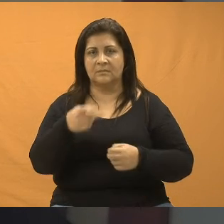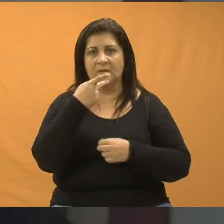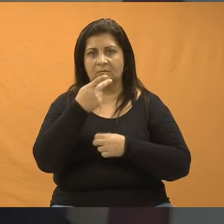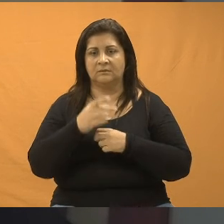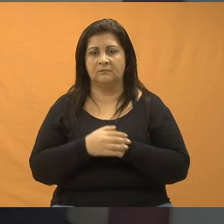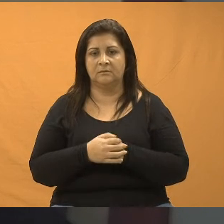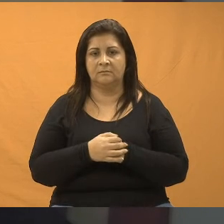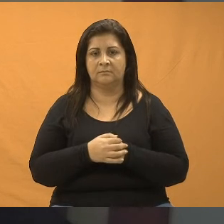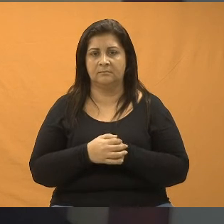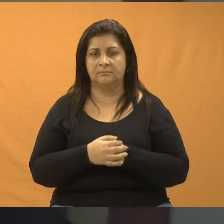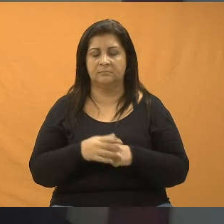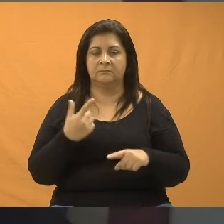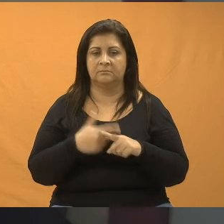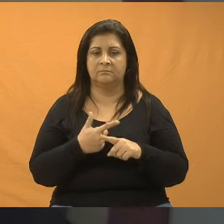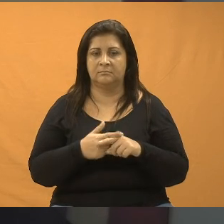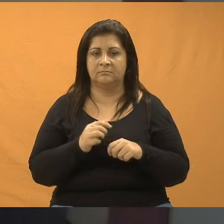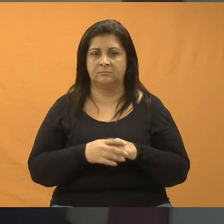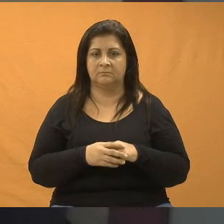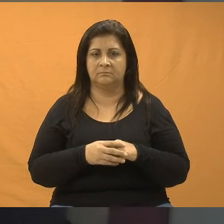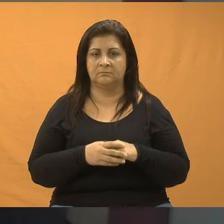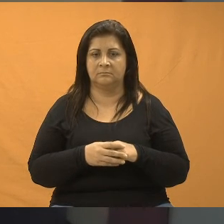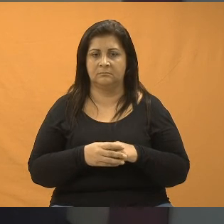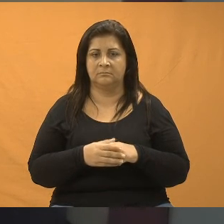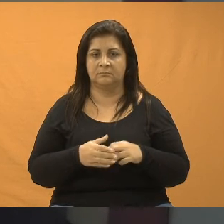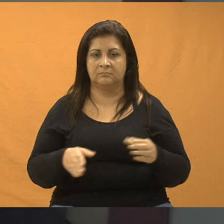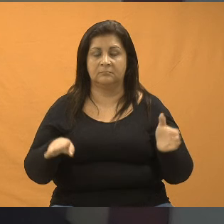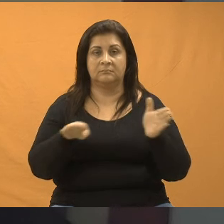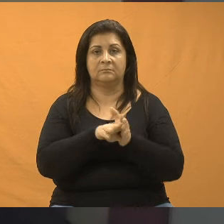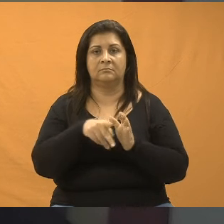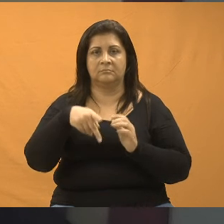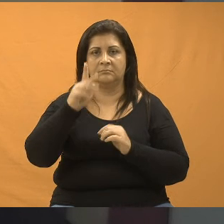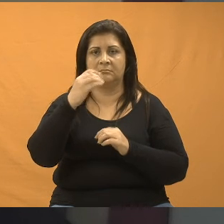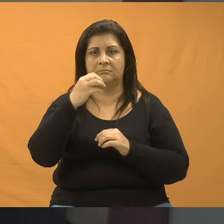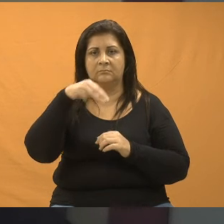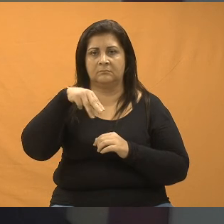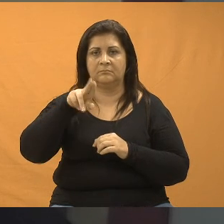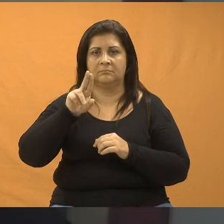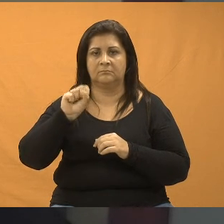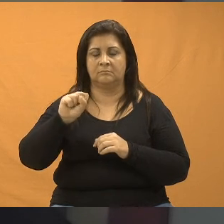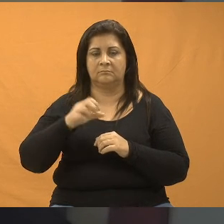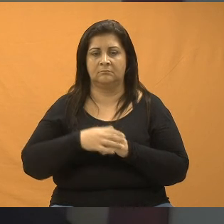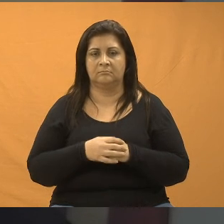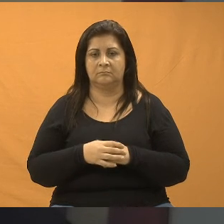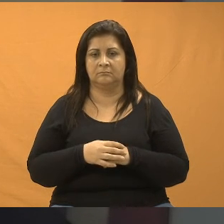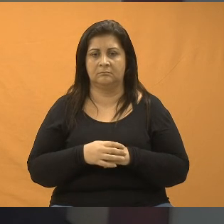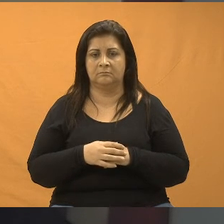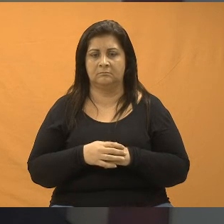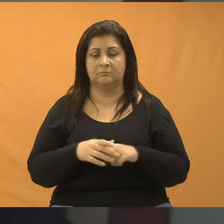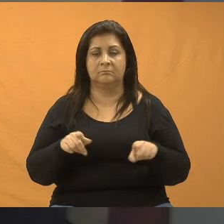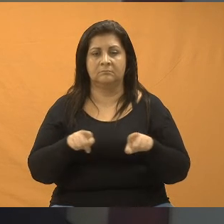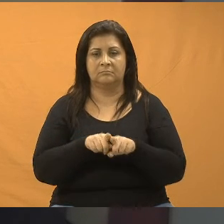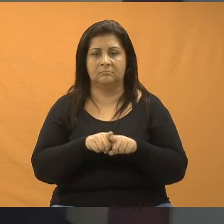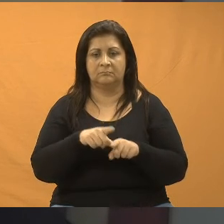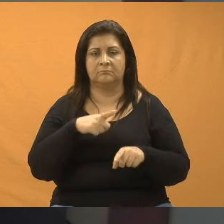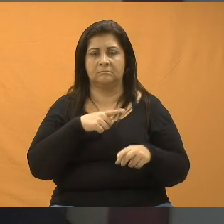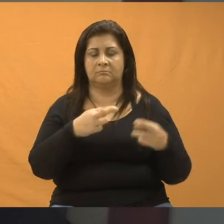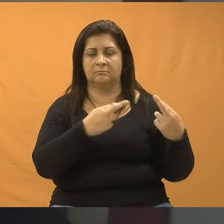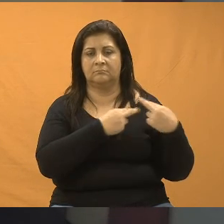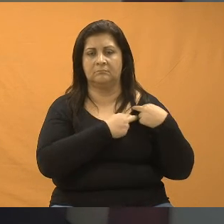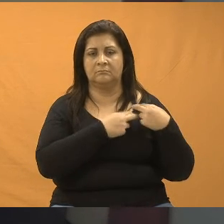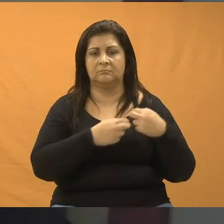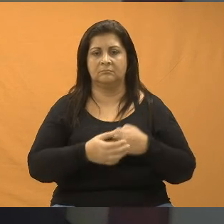então, porque, veja, eu estou chegando no Comos, né? O Comos também tem